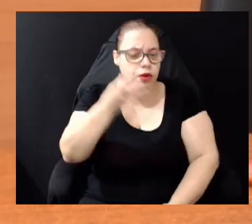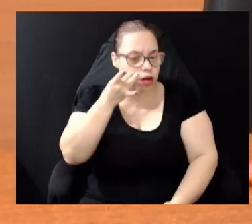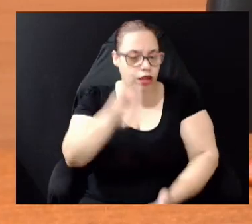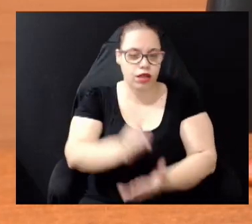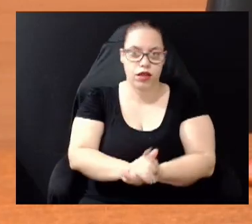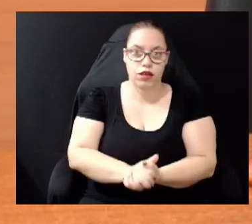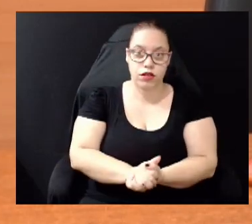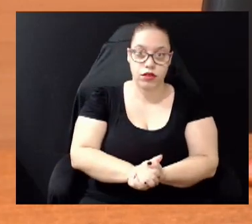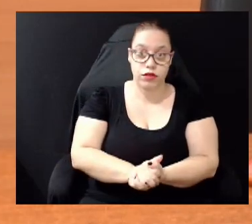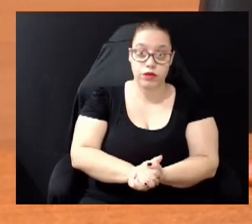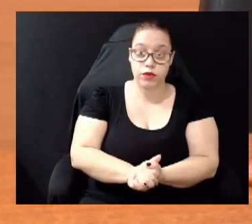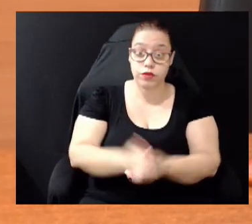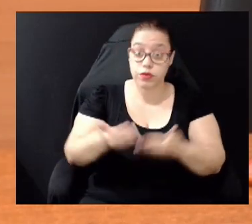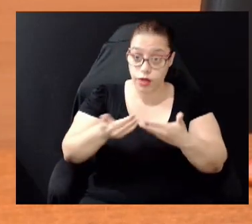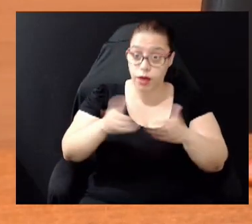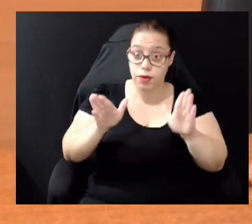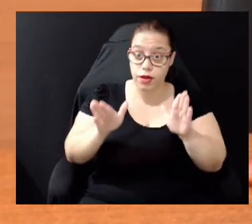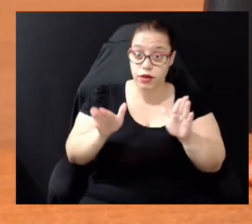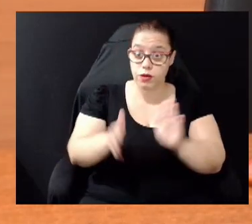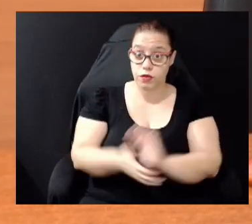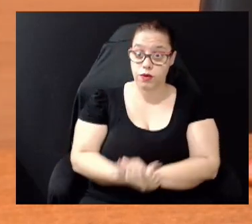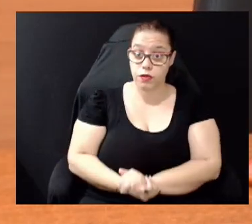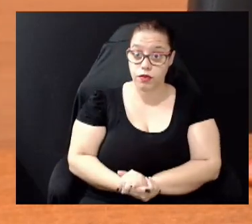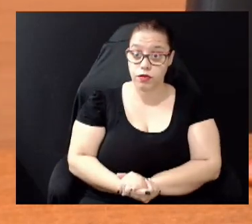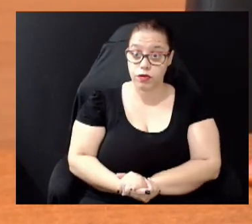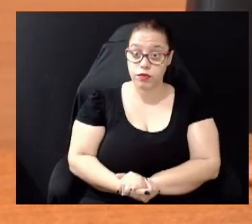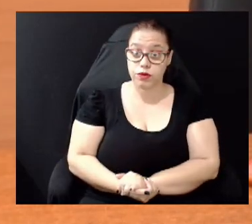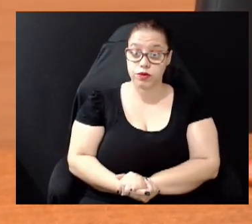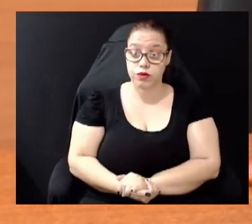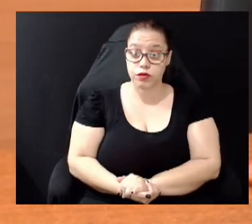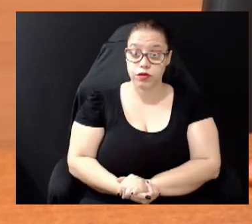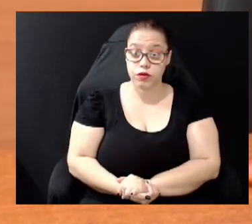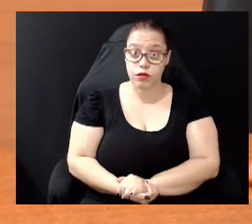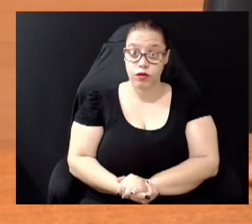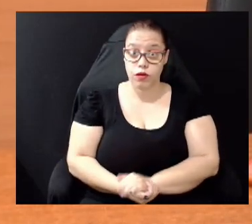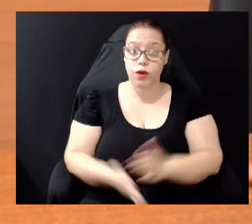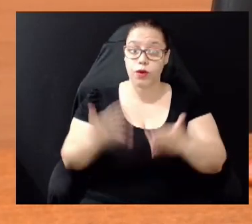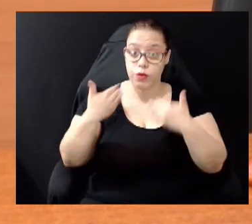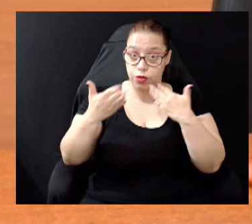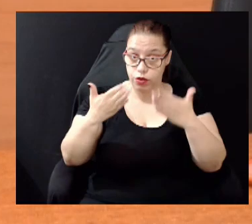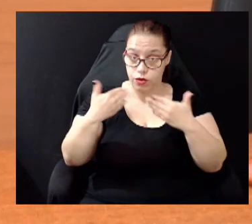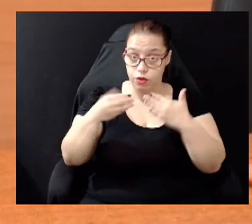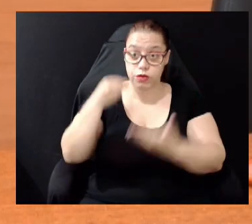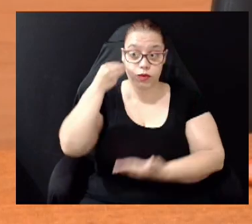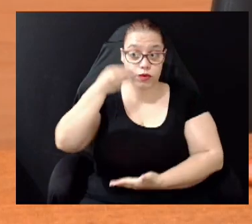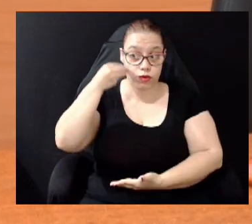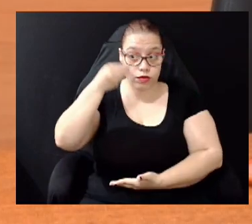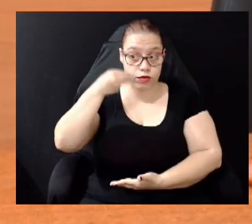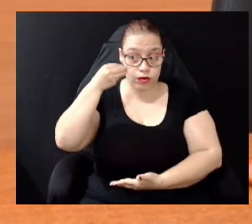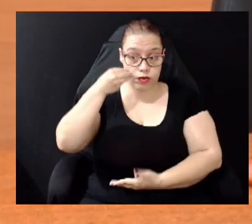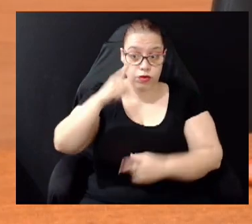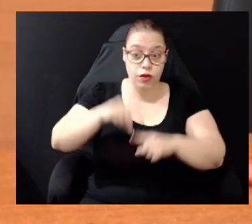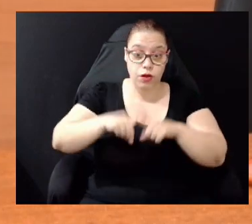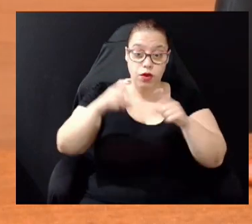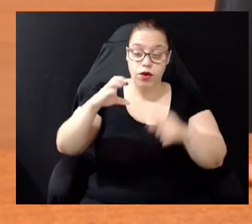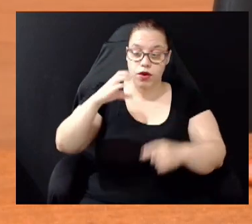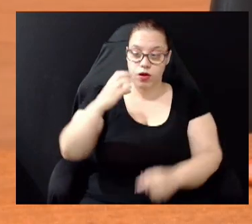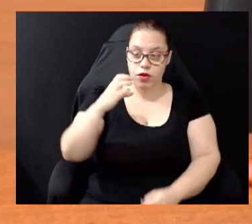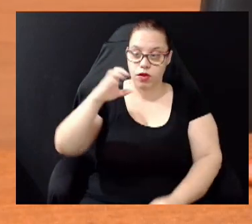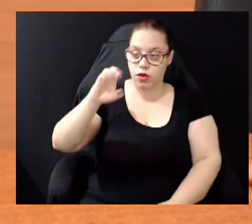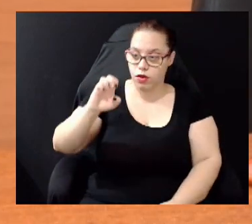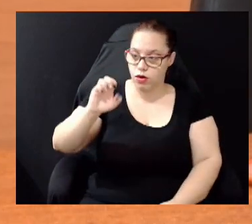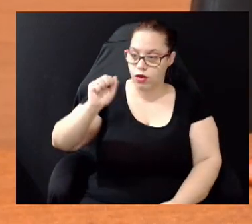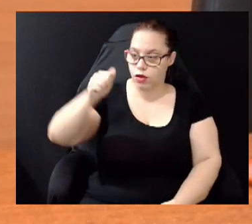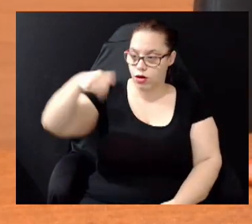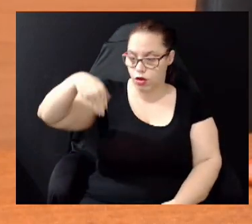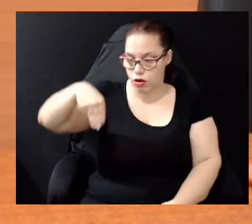inclusive, aberto para você falar e, né, contar um pouquinho dessa experiência. Mas o SEAMO é um serviço importante aqui na